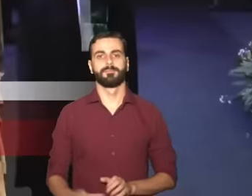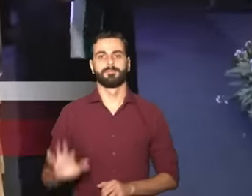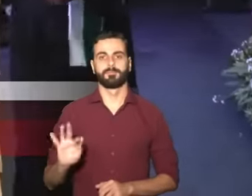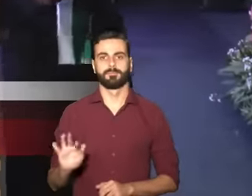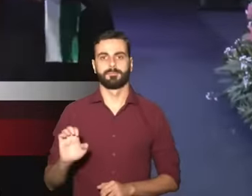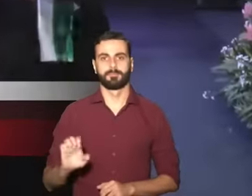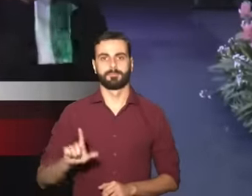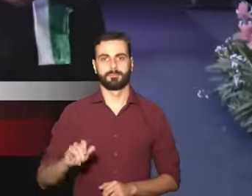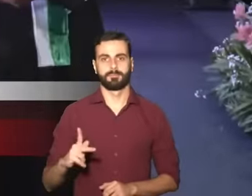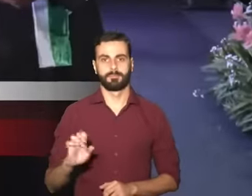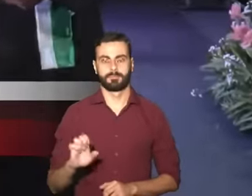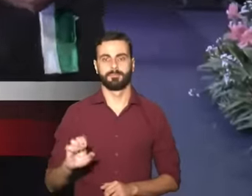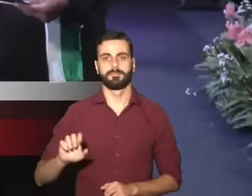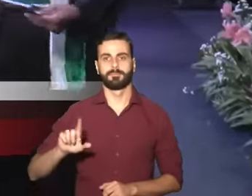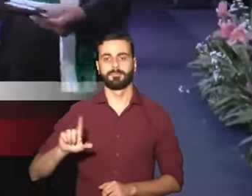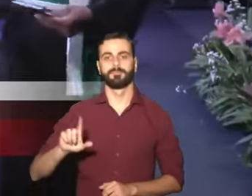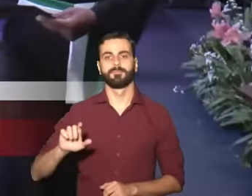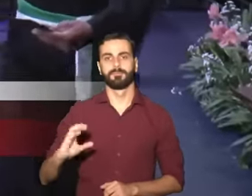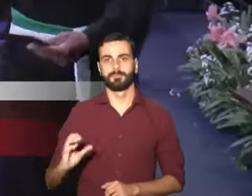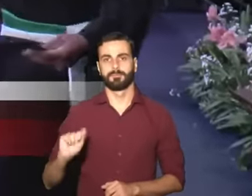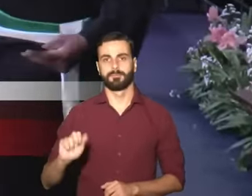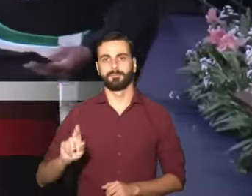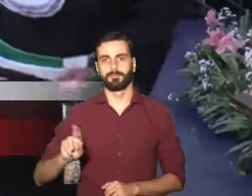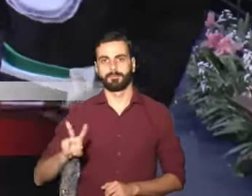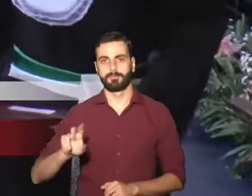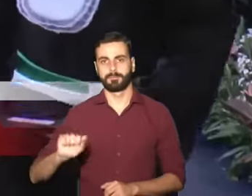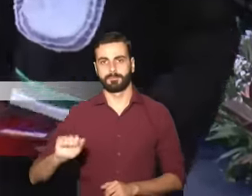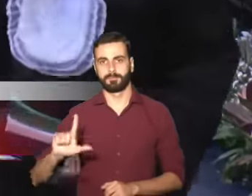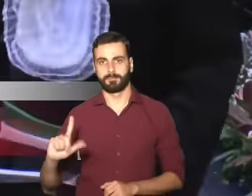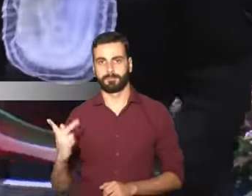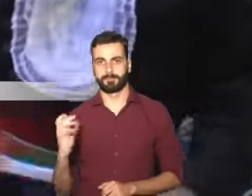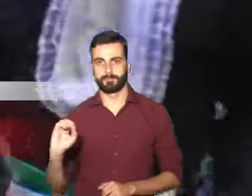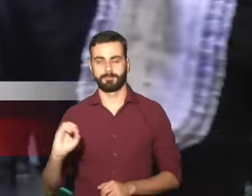Felipe Liz de Carvalho.